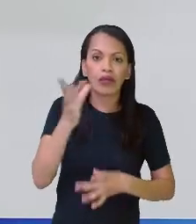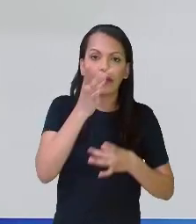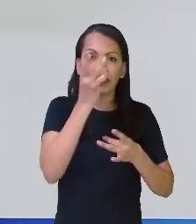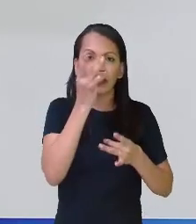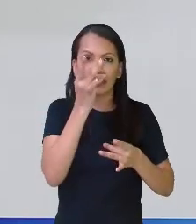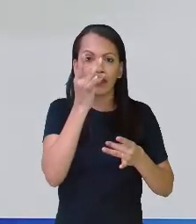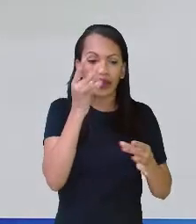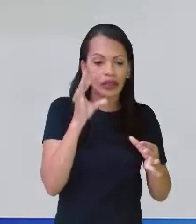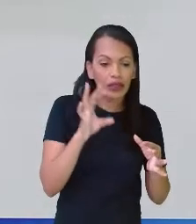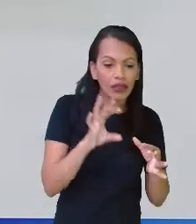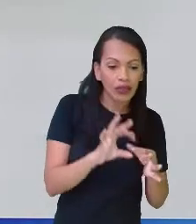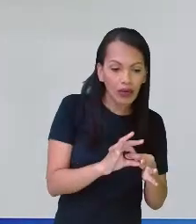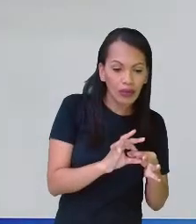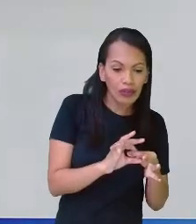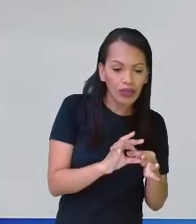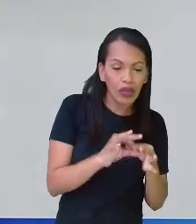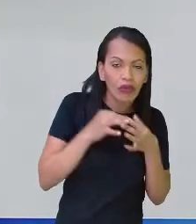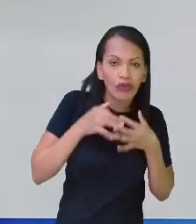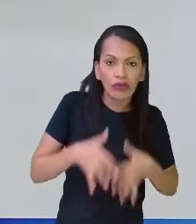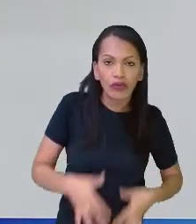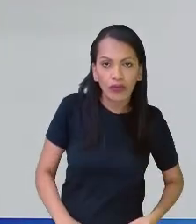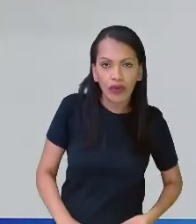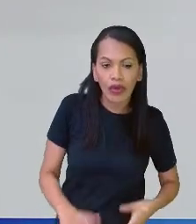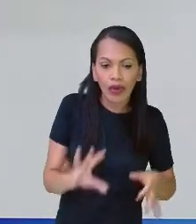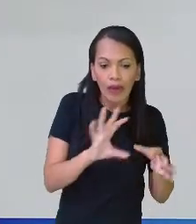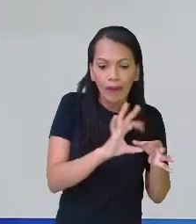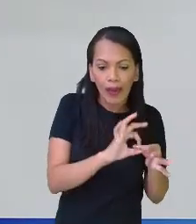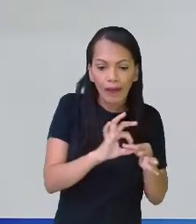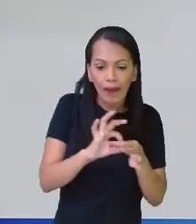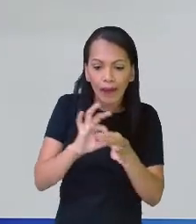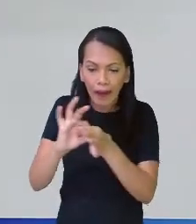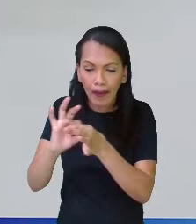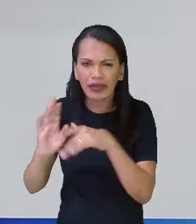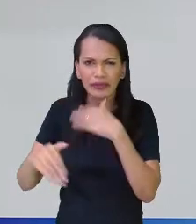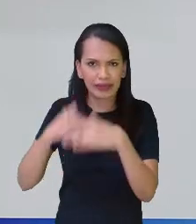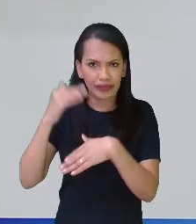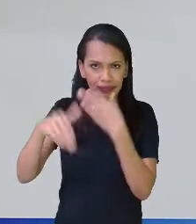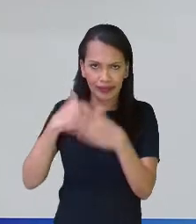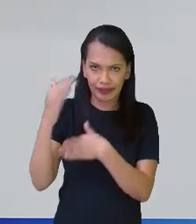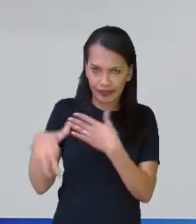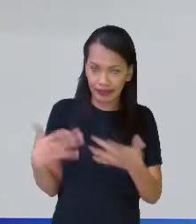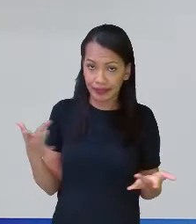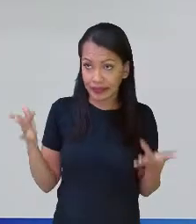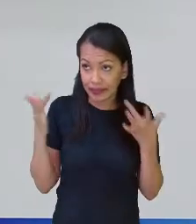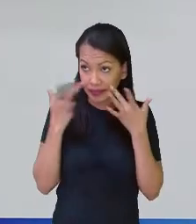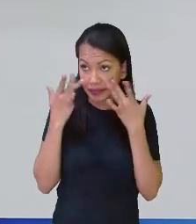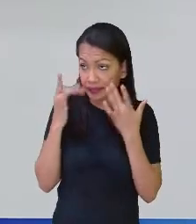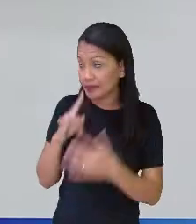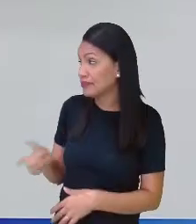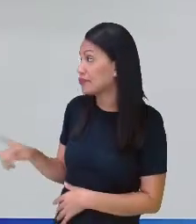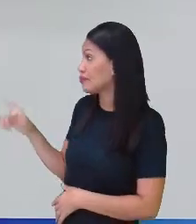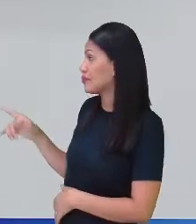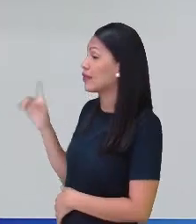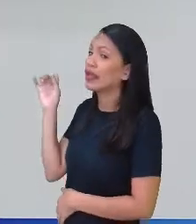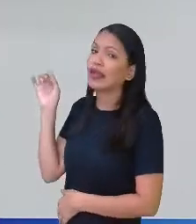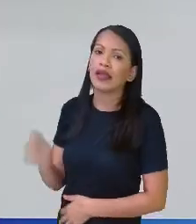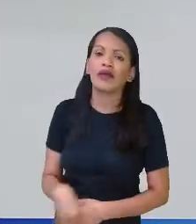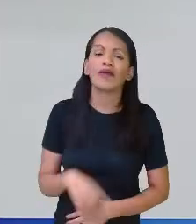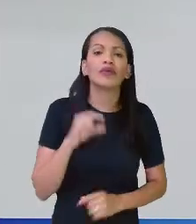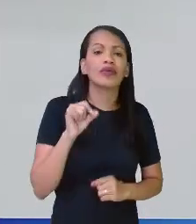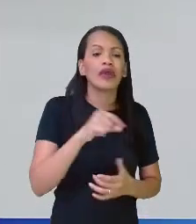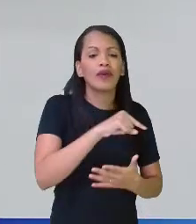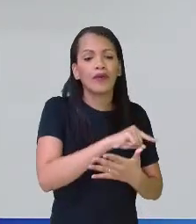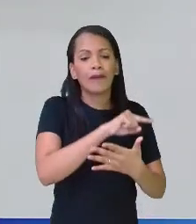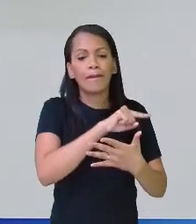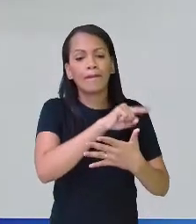gente. Tudo. Então, o enredo, ou a trama, como é conhecida na ficção narrativa, é a cadeia de eventos